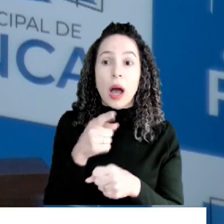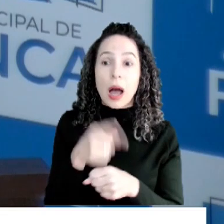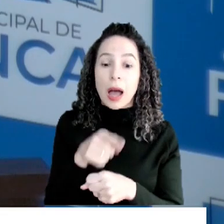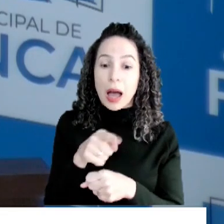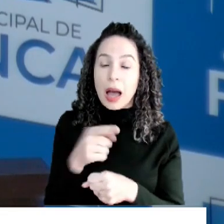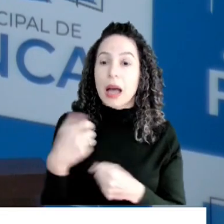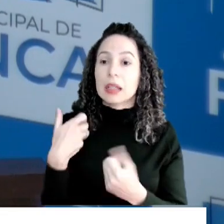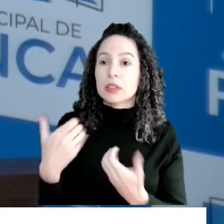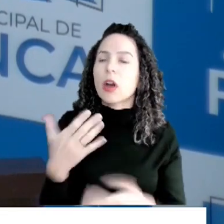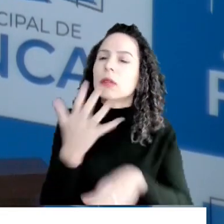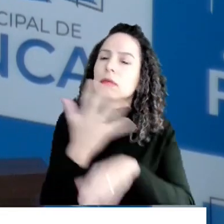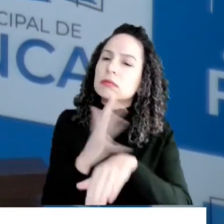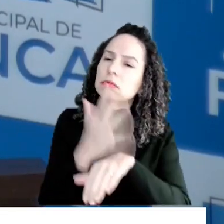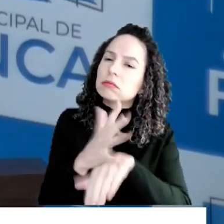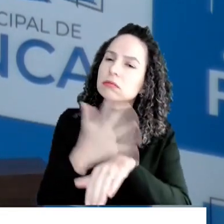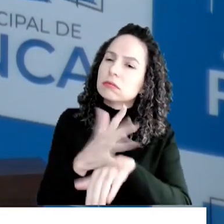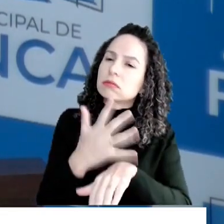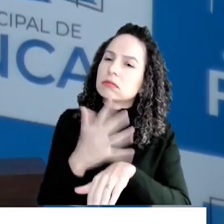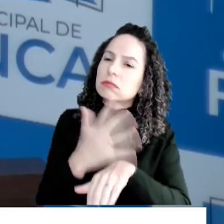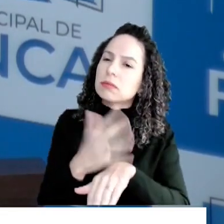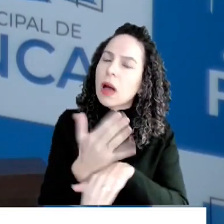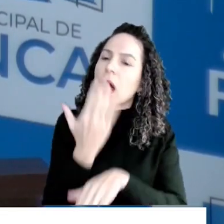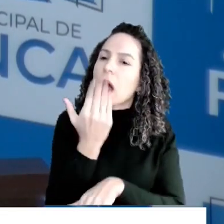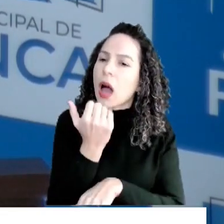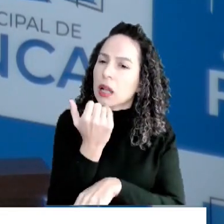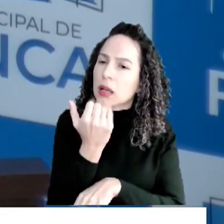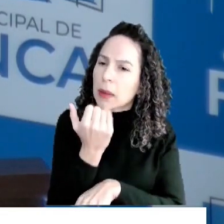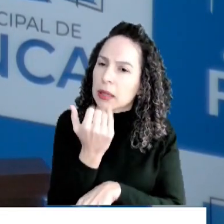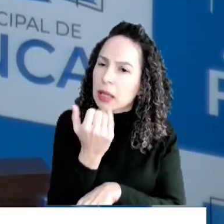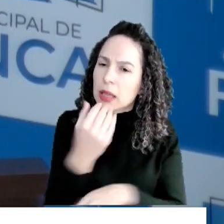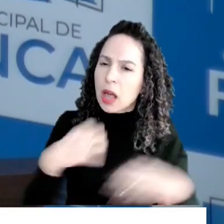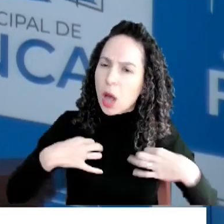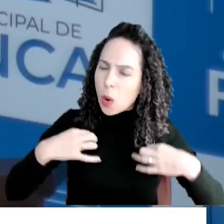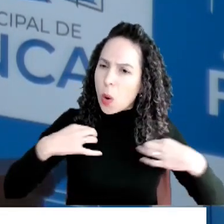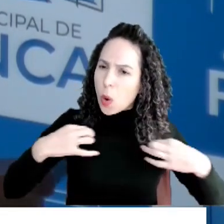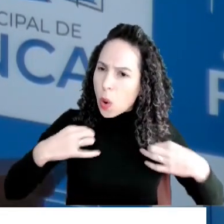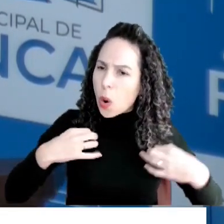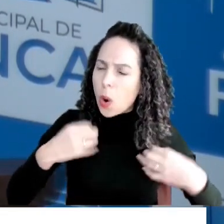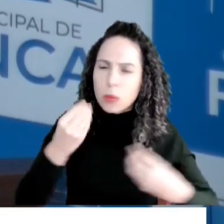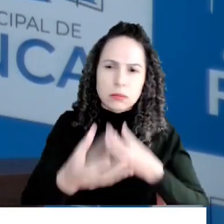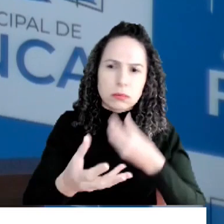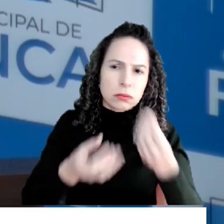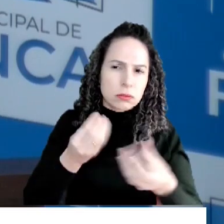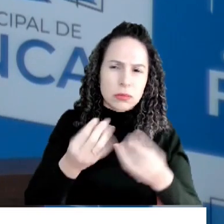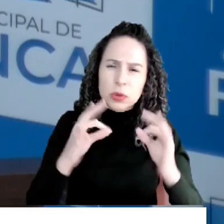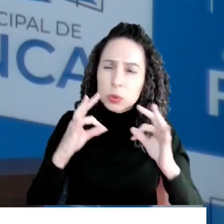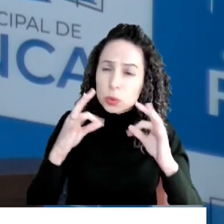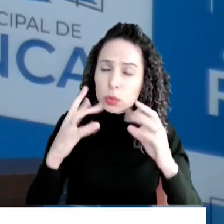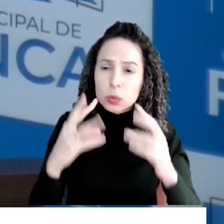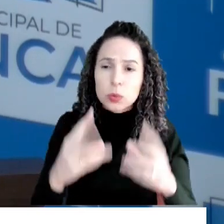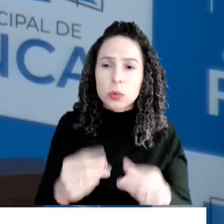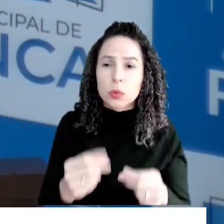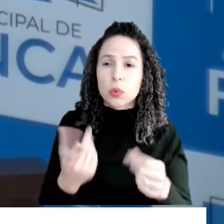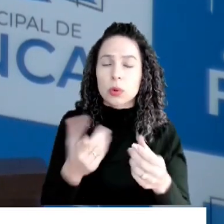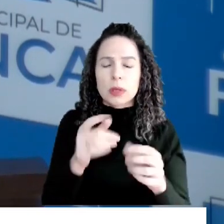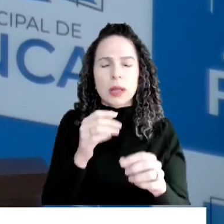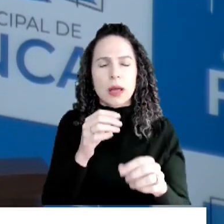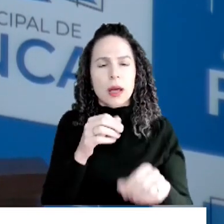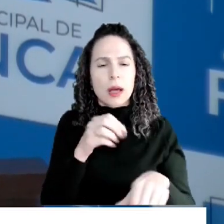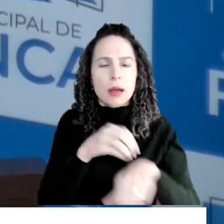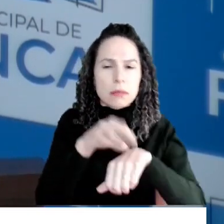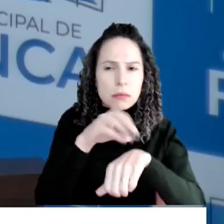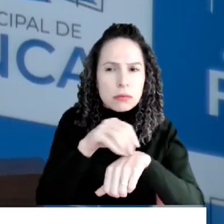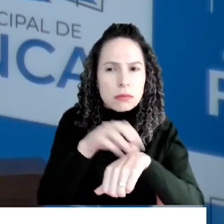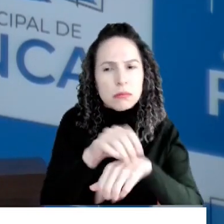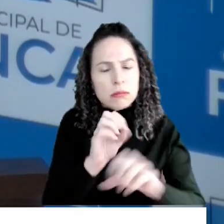treinamento, alimentação, uniforme, toda a instrução necessária para que ele